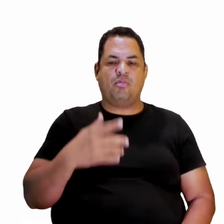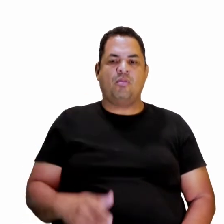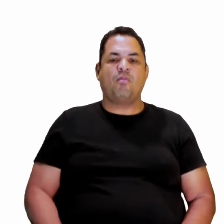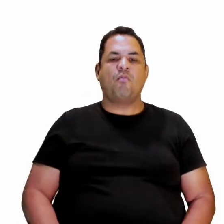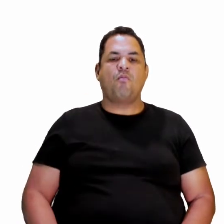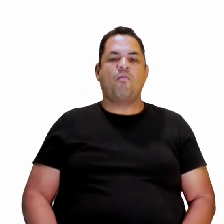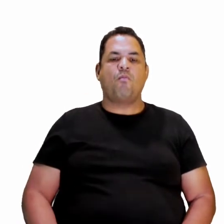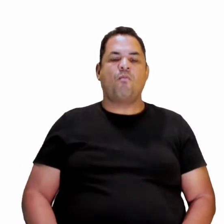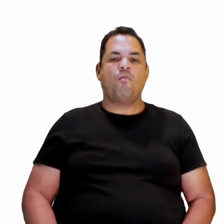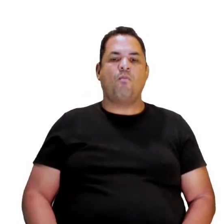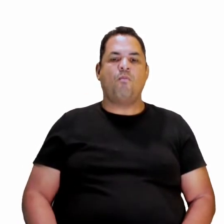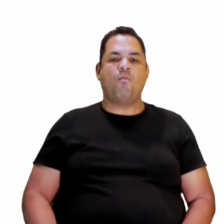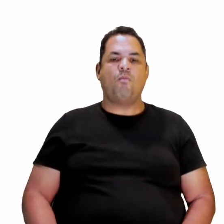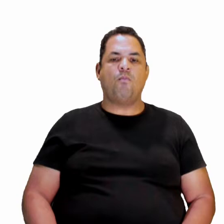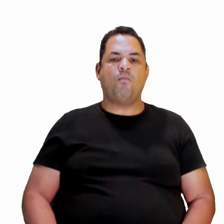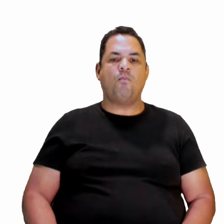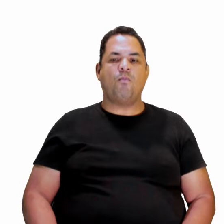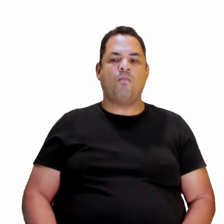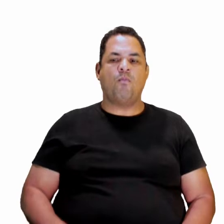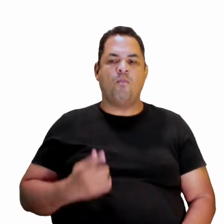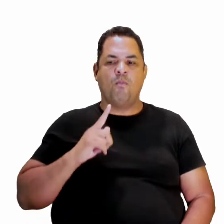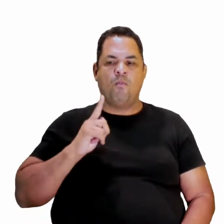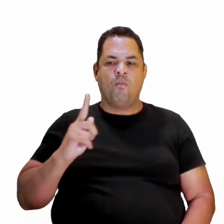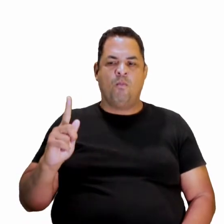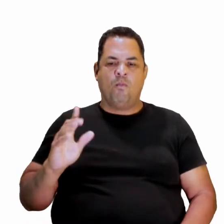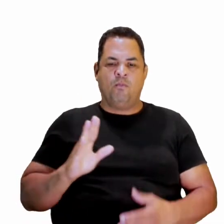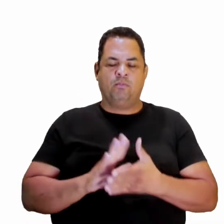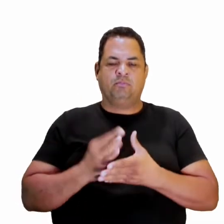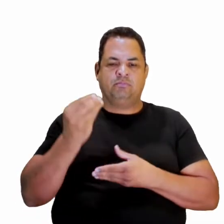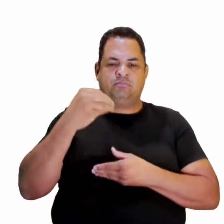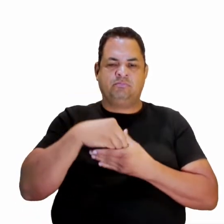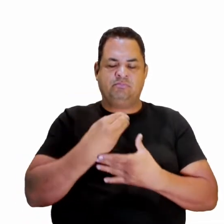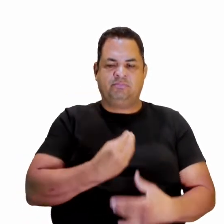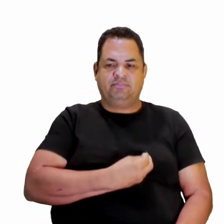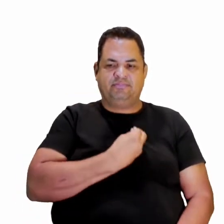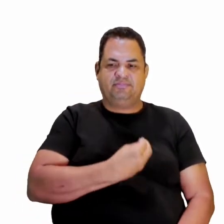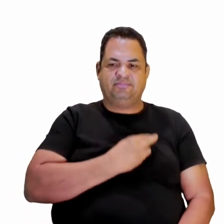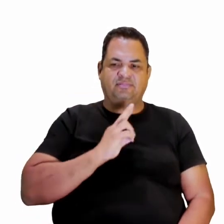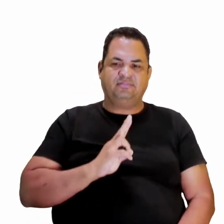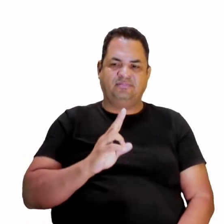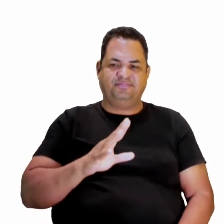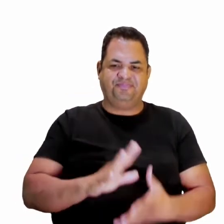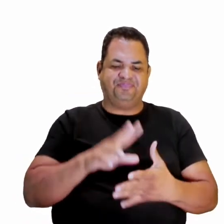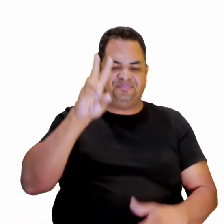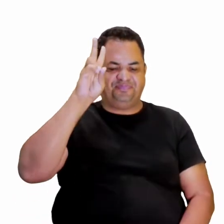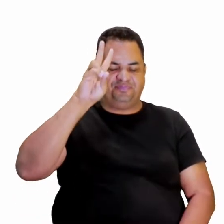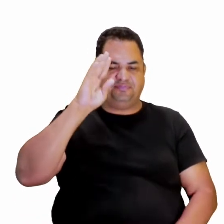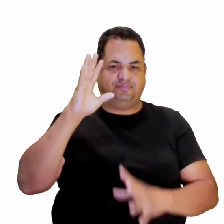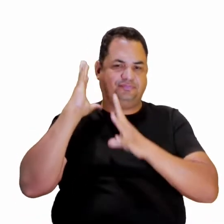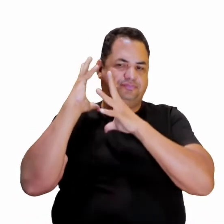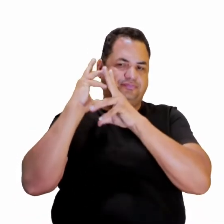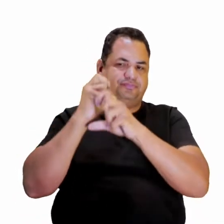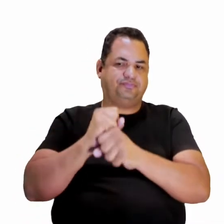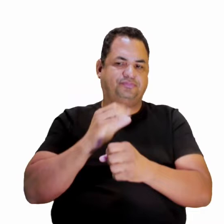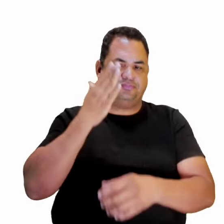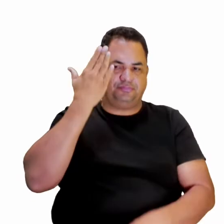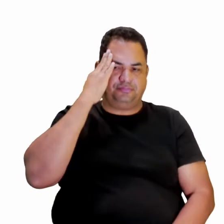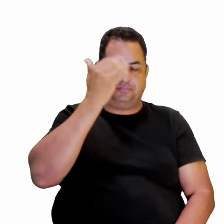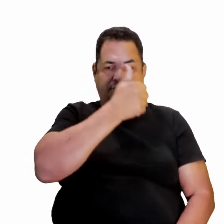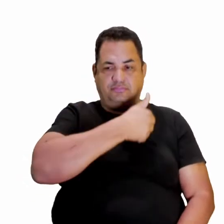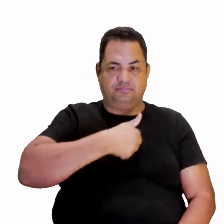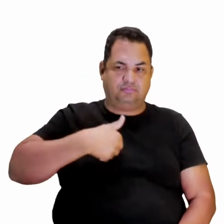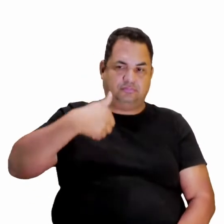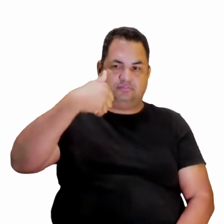agora, sobre questões gramaticais envolvendo o presente contínuo, relembrando, revisando, fazendo vocês entenderem um pouco